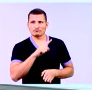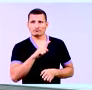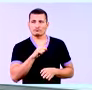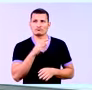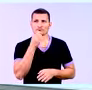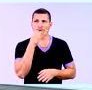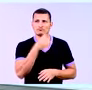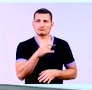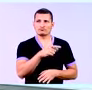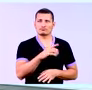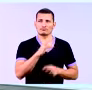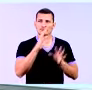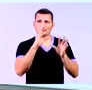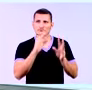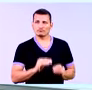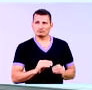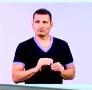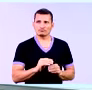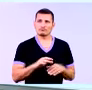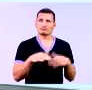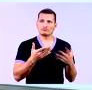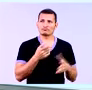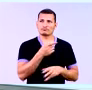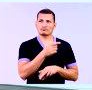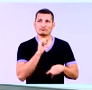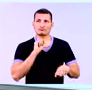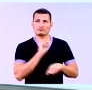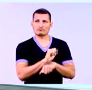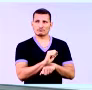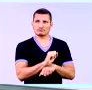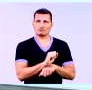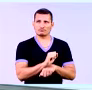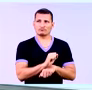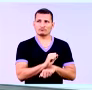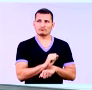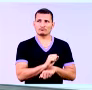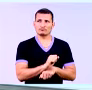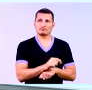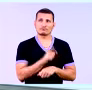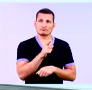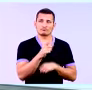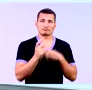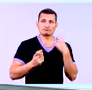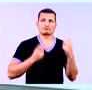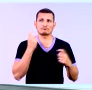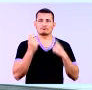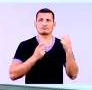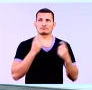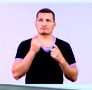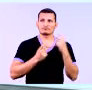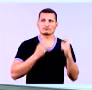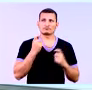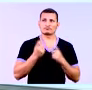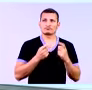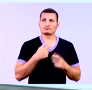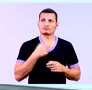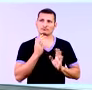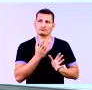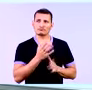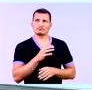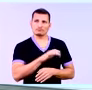energia dela auxiliar não funcionou, enfim, a máquina parou. Fatalmente você vai ficar preocupado. Olha, eu informei que eu